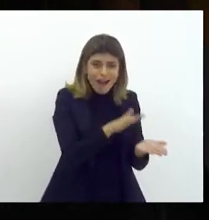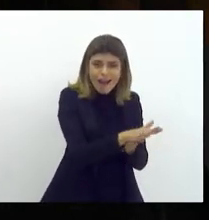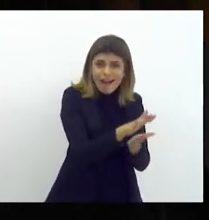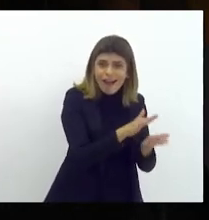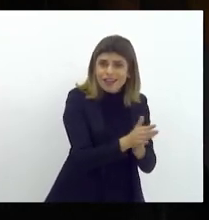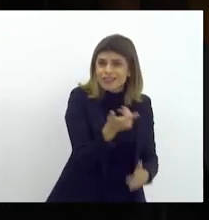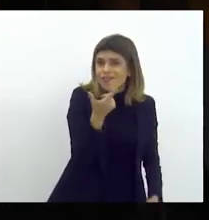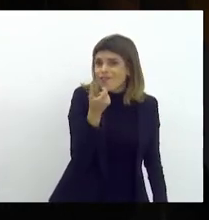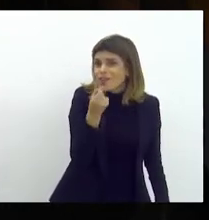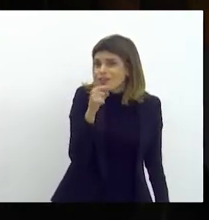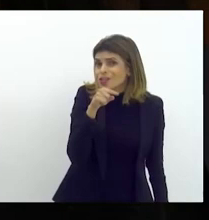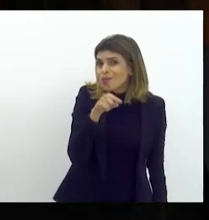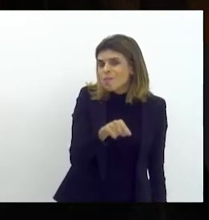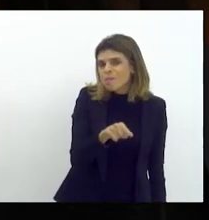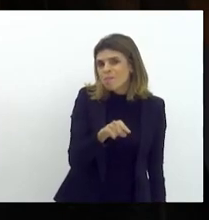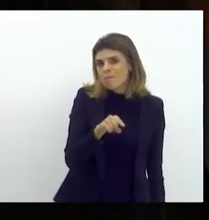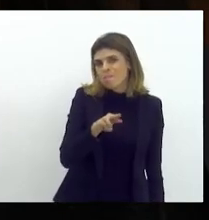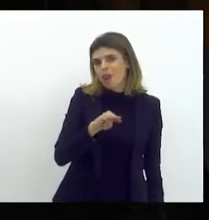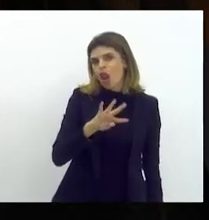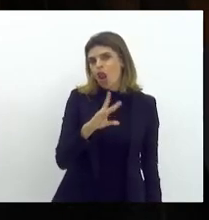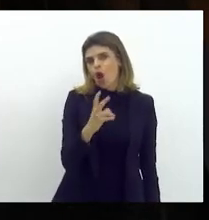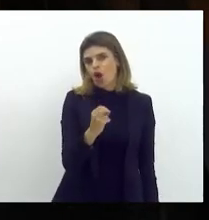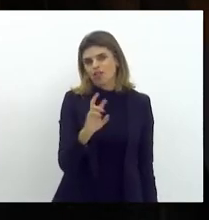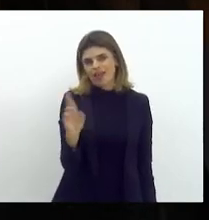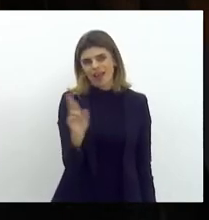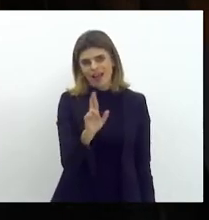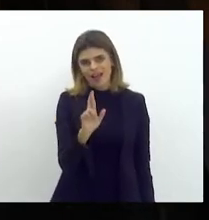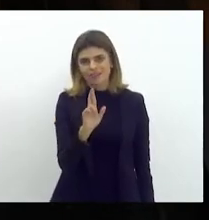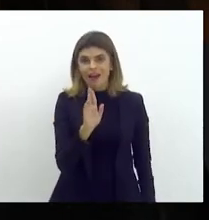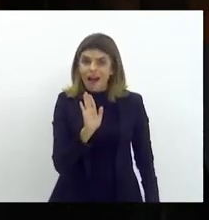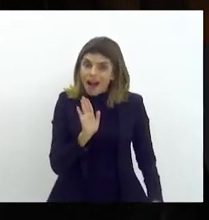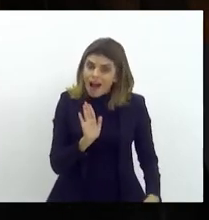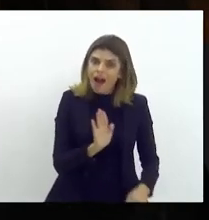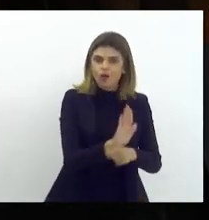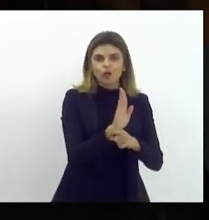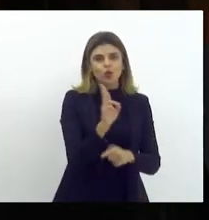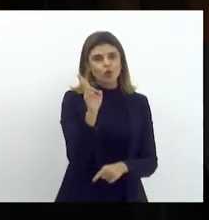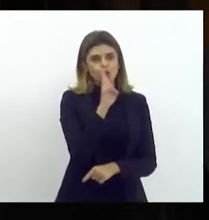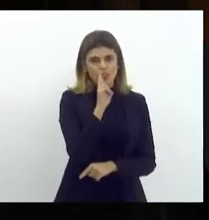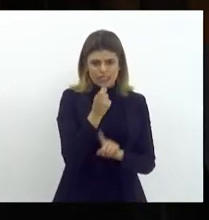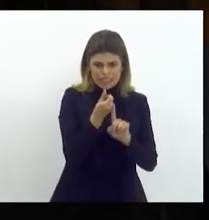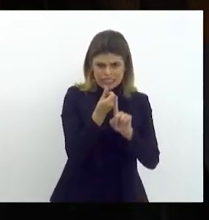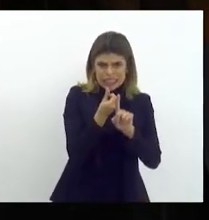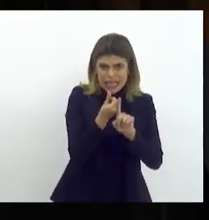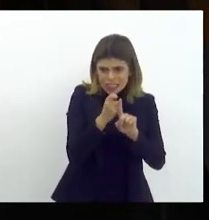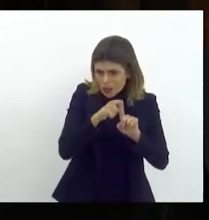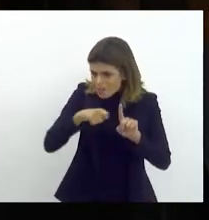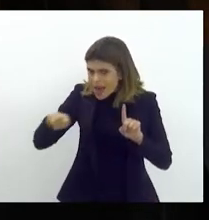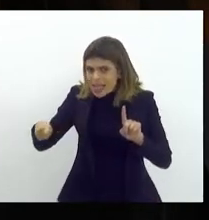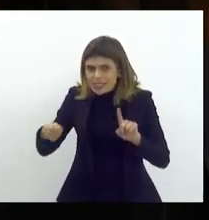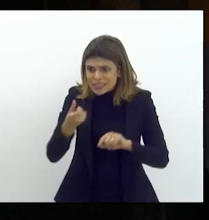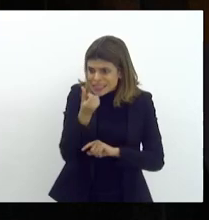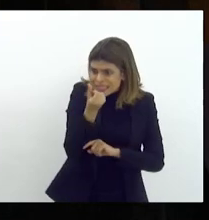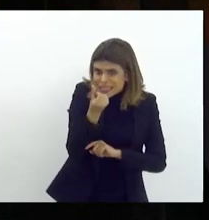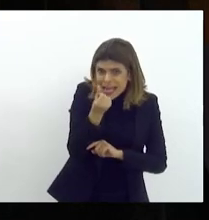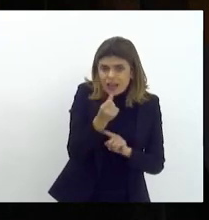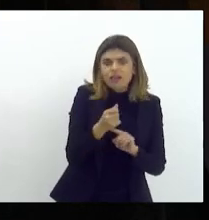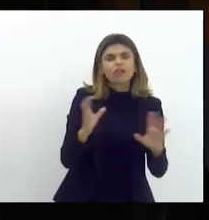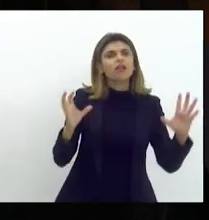reais por mês em média de auxílio emergencial seis meses seria